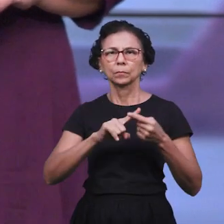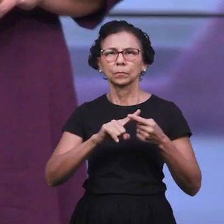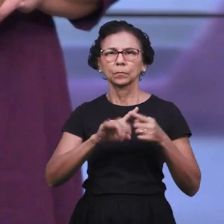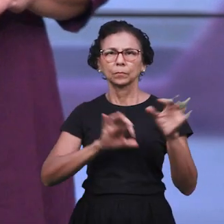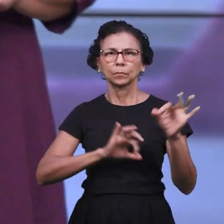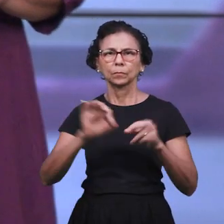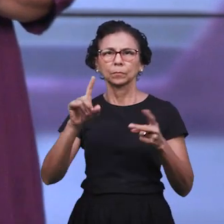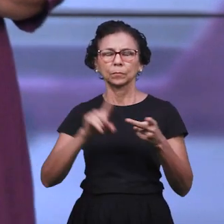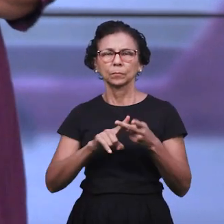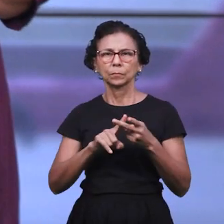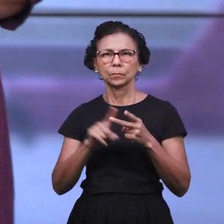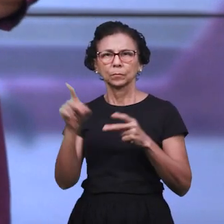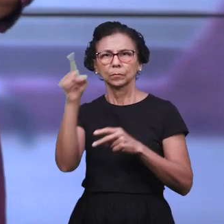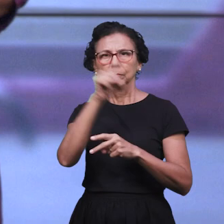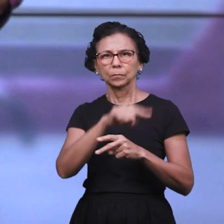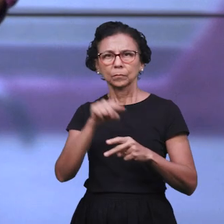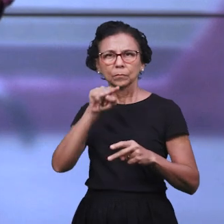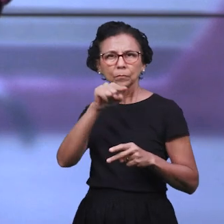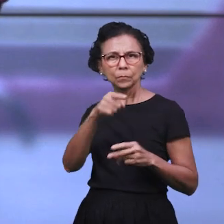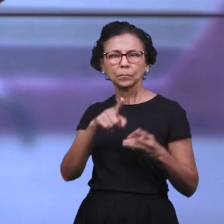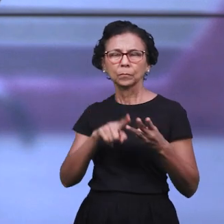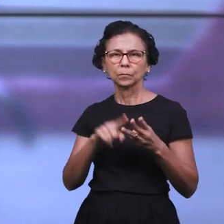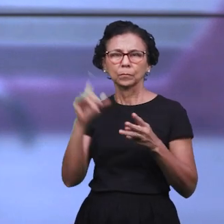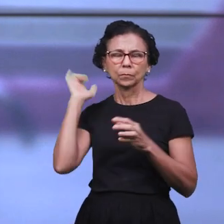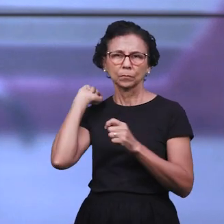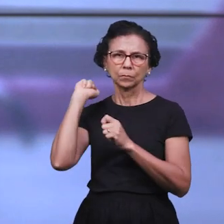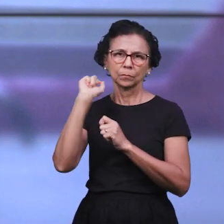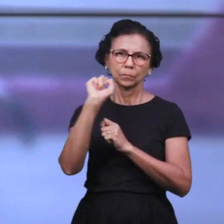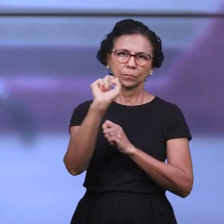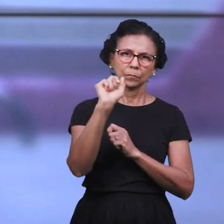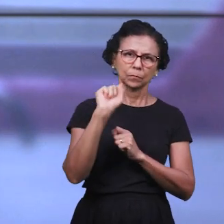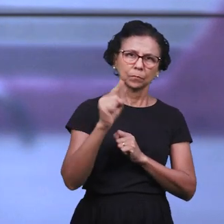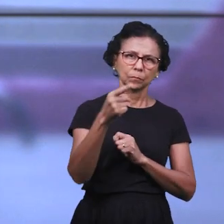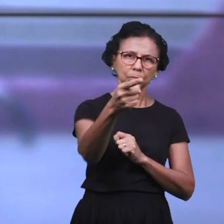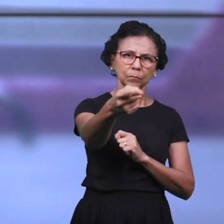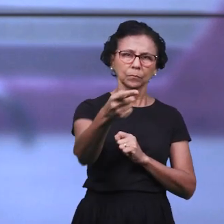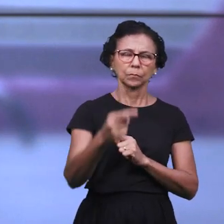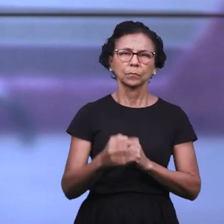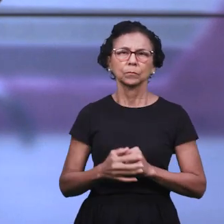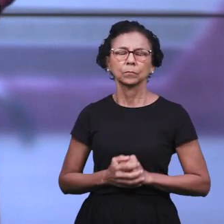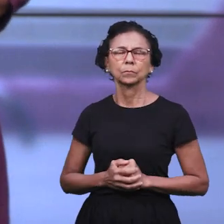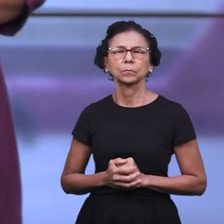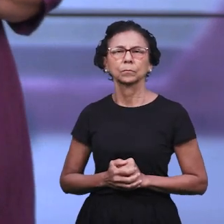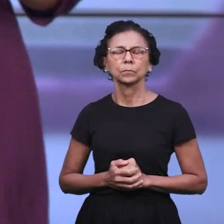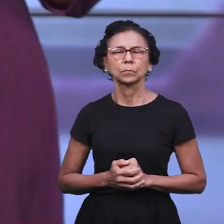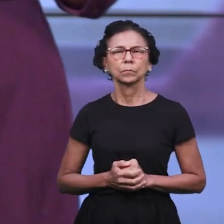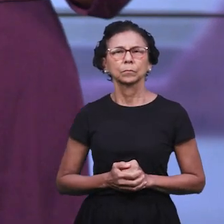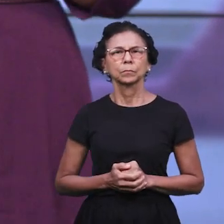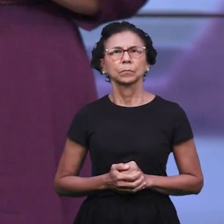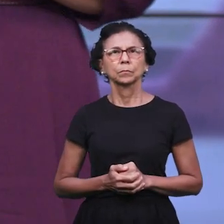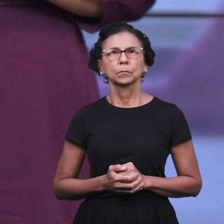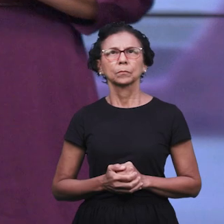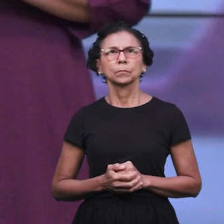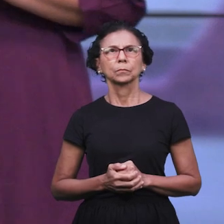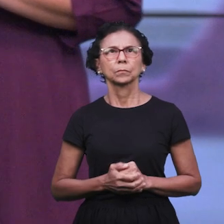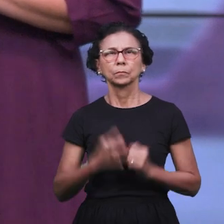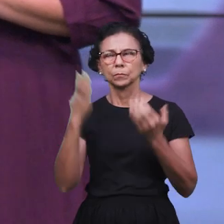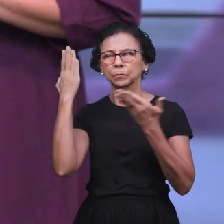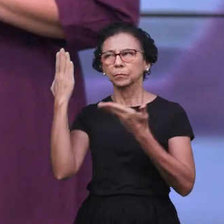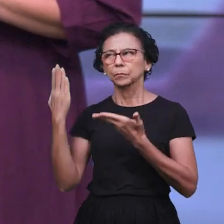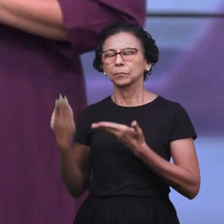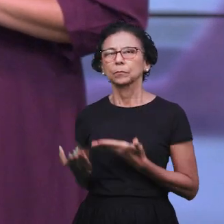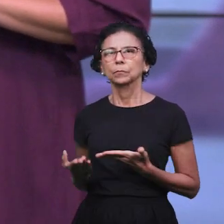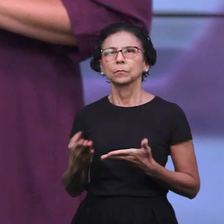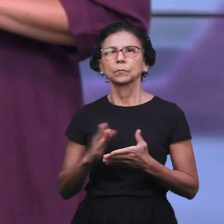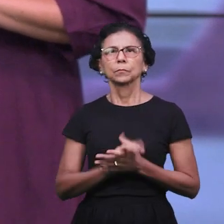pontos: a projeção, o alvo, a flecha e a direção. Então, o primeiro ponto,